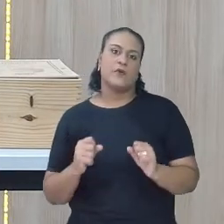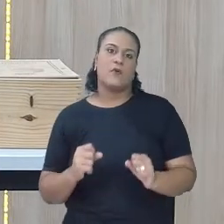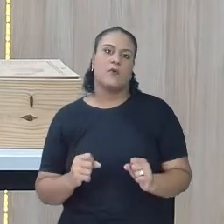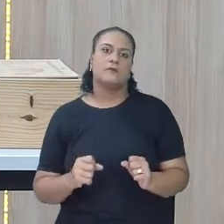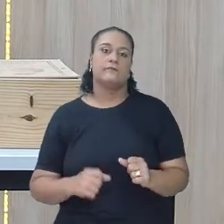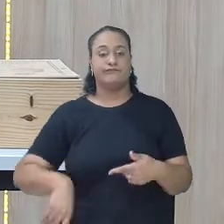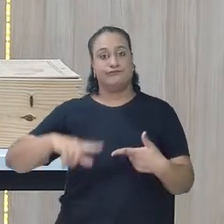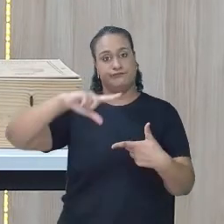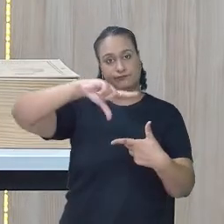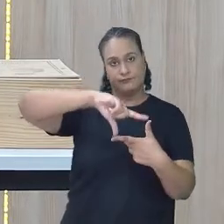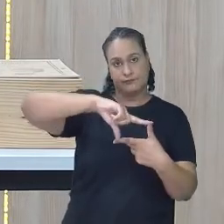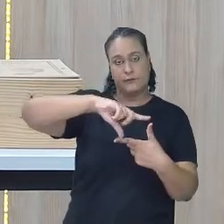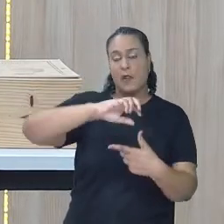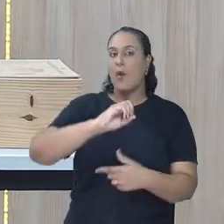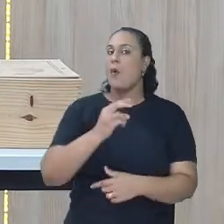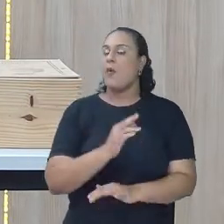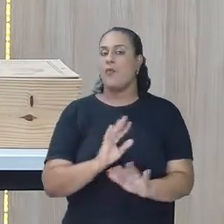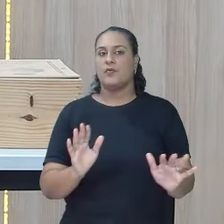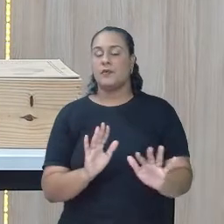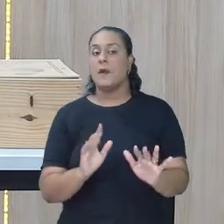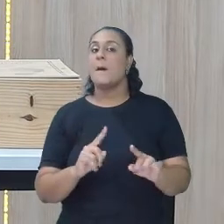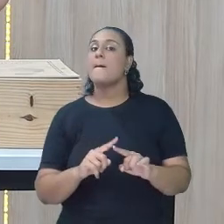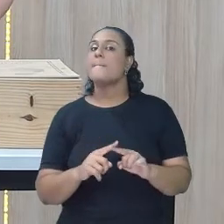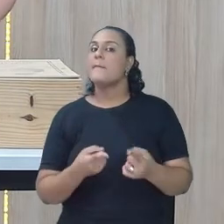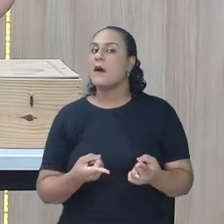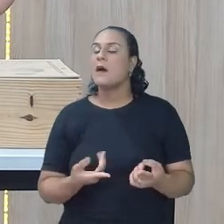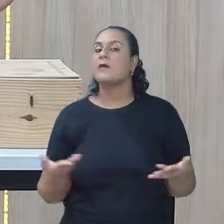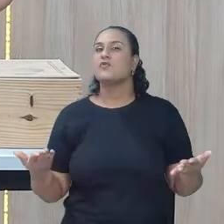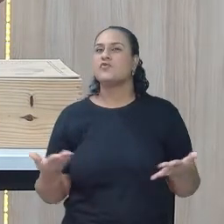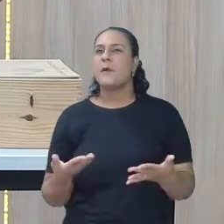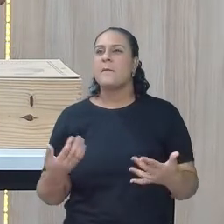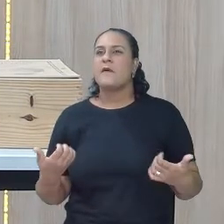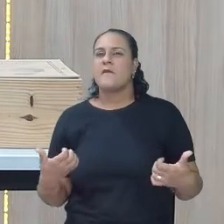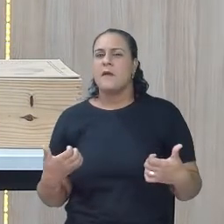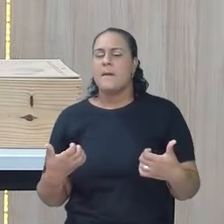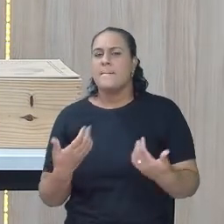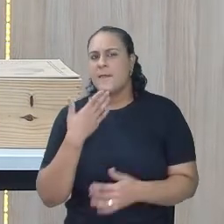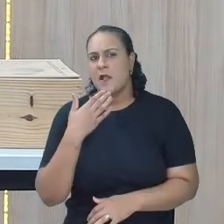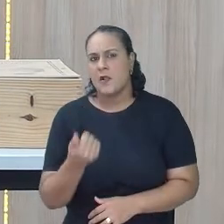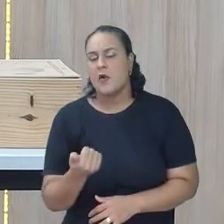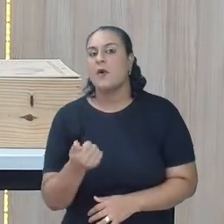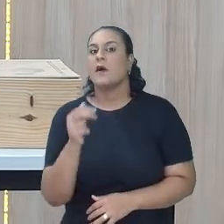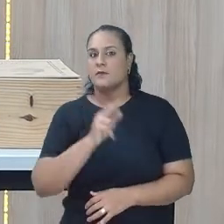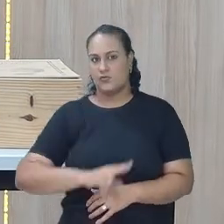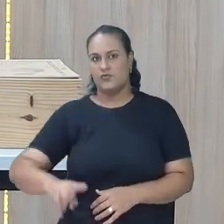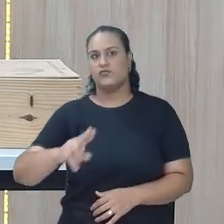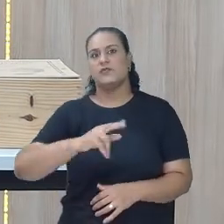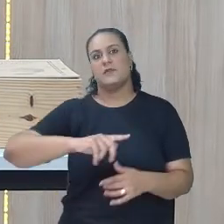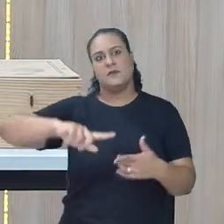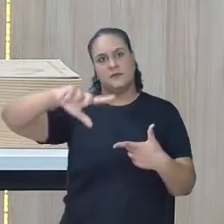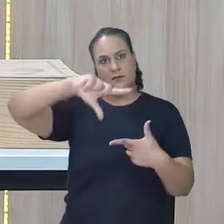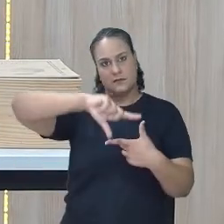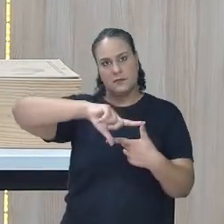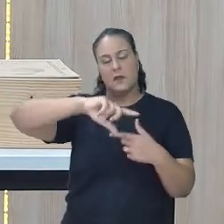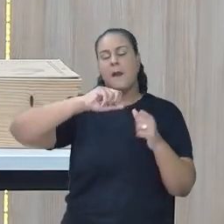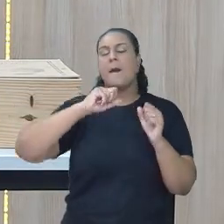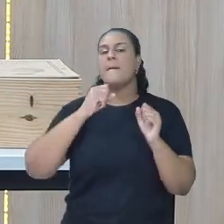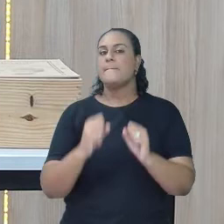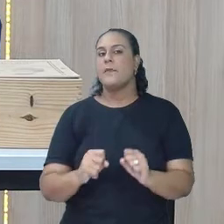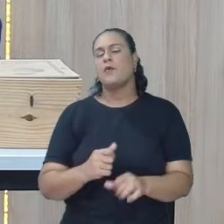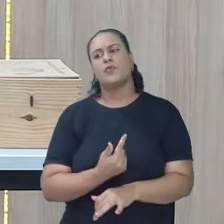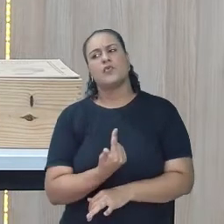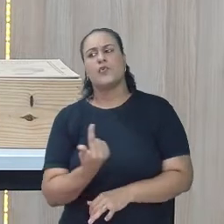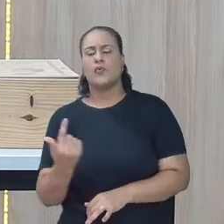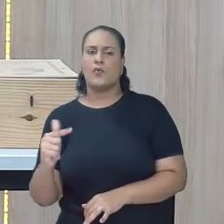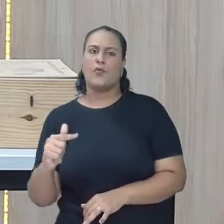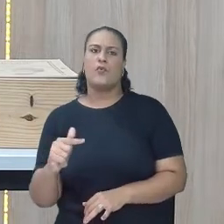bloco retangular ou não, mas no nosso caso, para ficar mais próximo de vocês, a gente utiliza o bloco retangular, mas pode ser qualquer outro tipo de ambiente. Se a